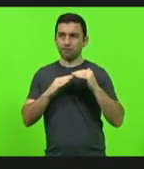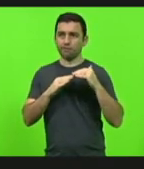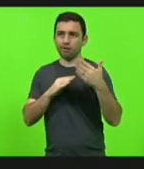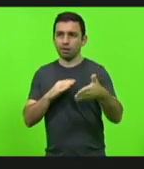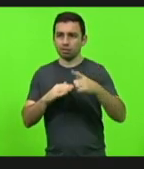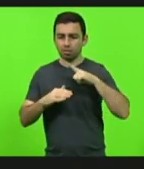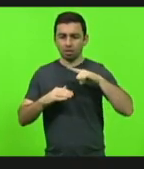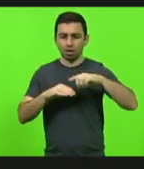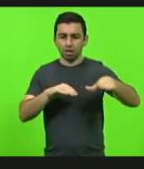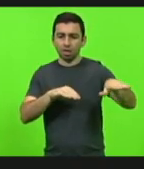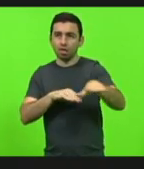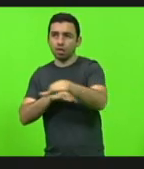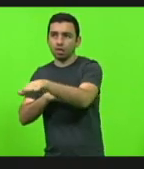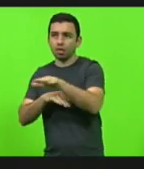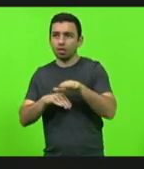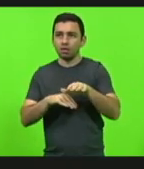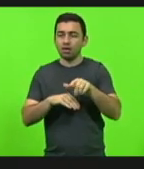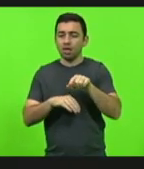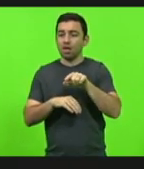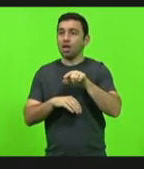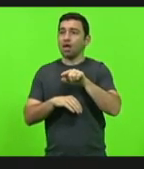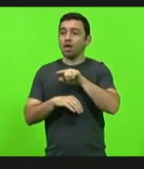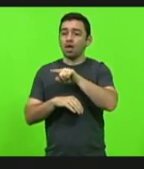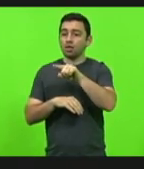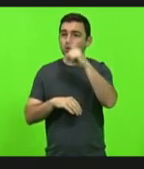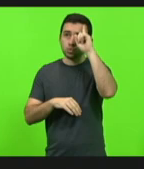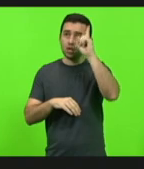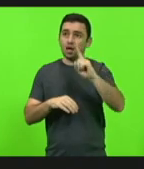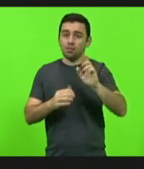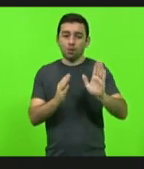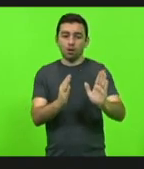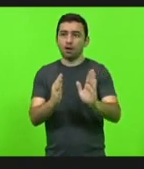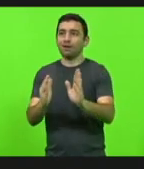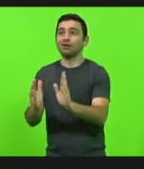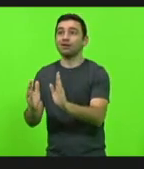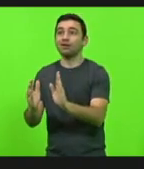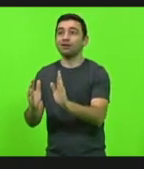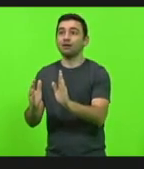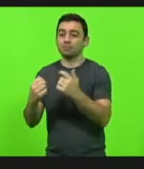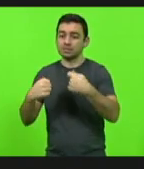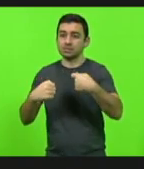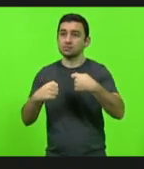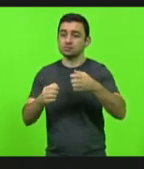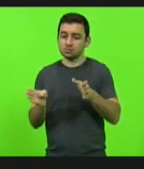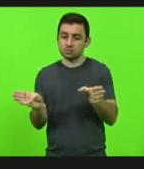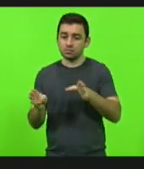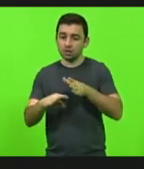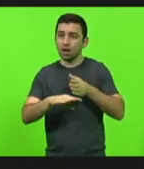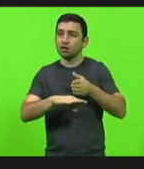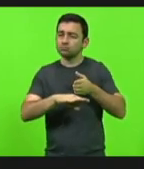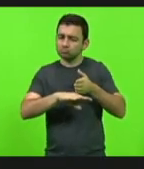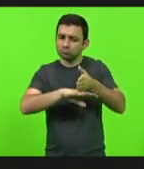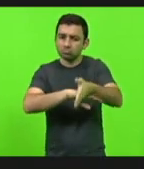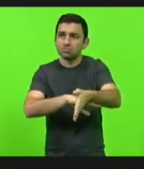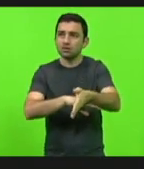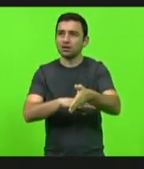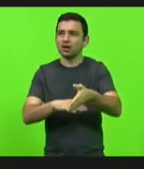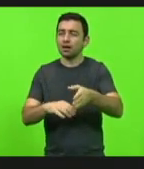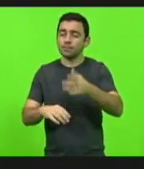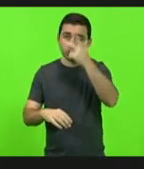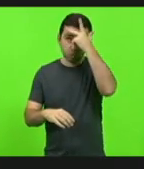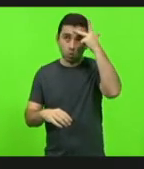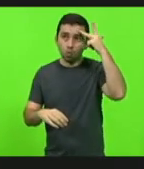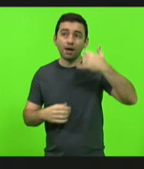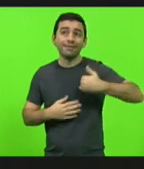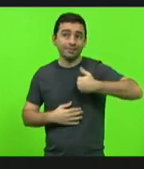calçada elas não têm a consciência e deixar organizado deixar uma sensibilidade tanto na questão dos idosos